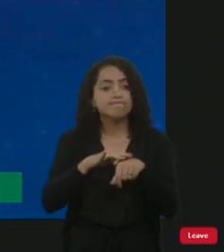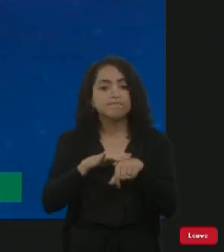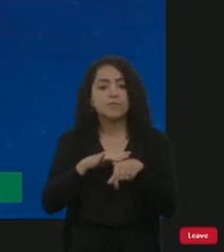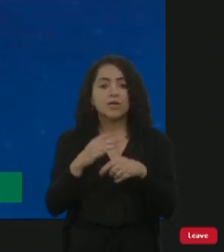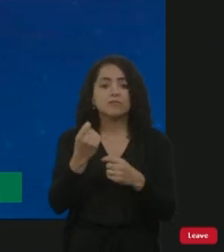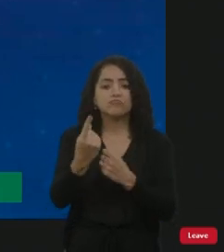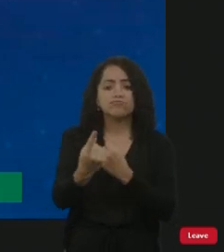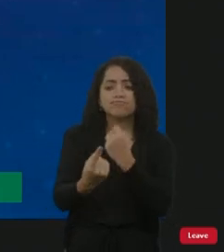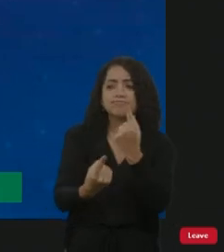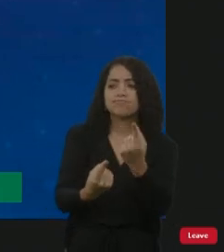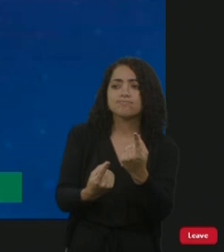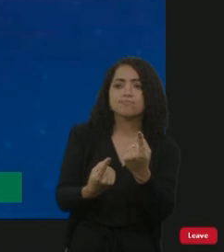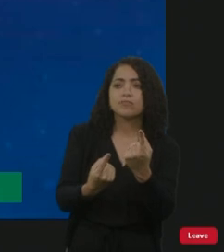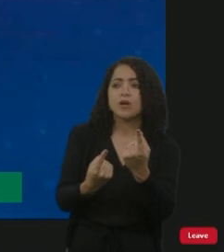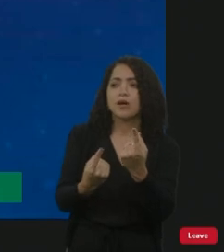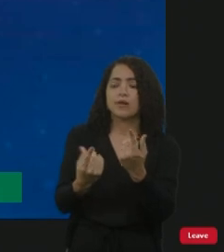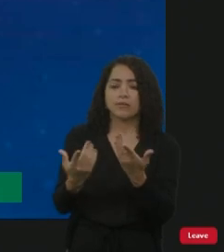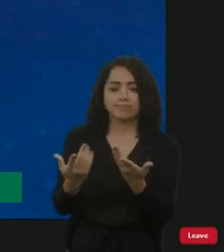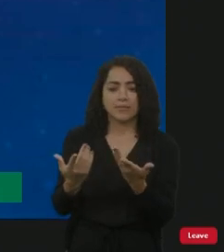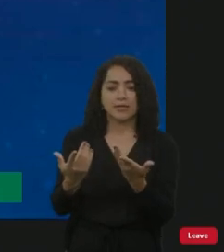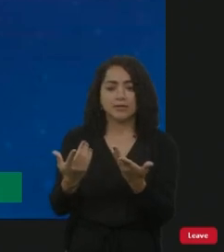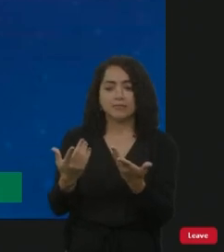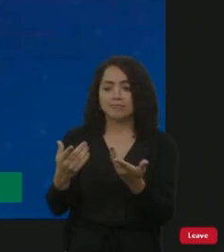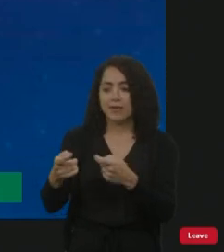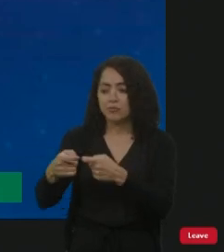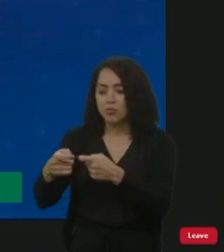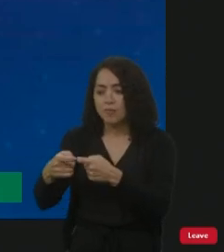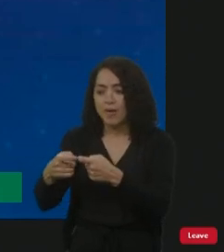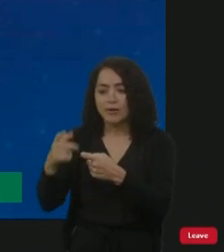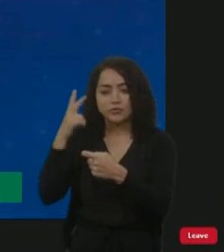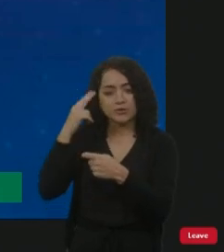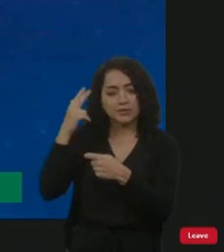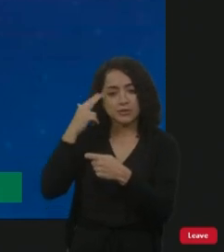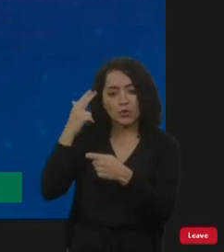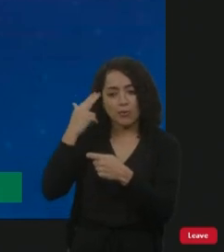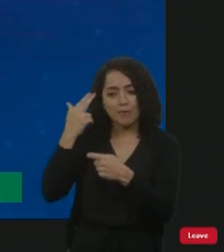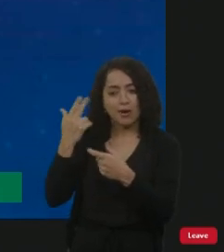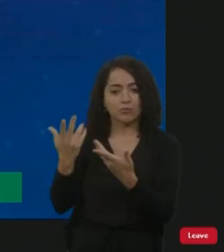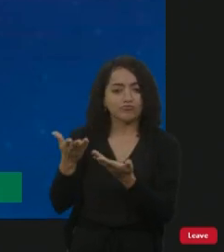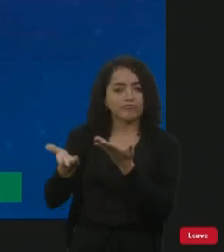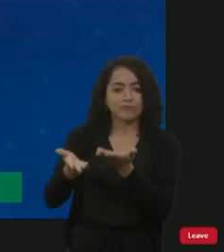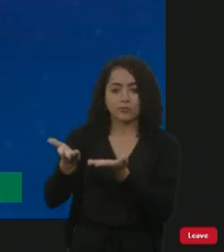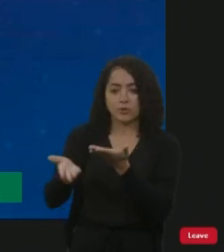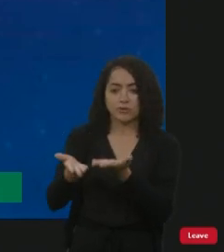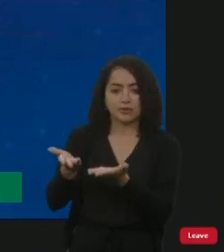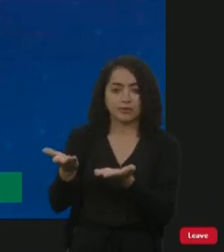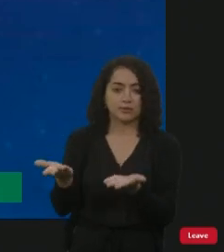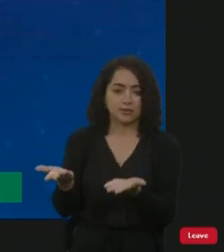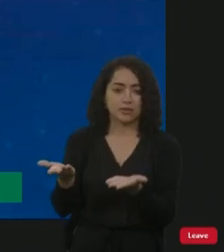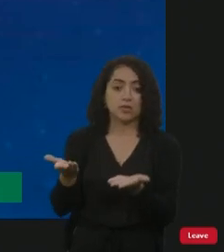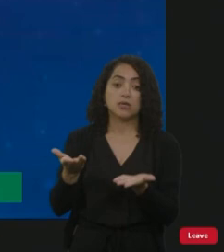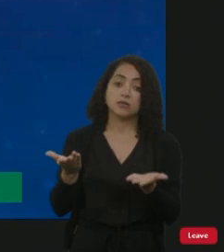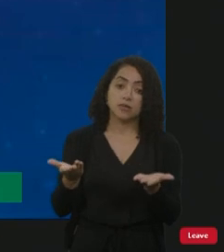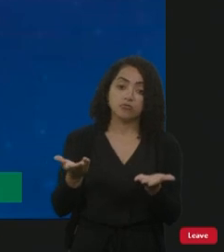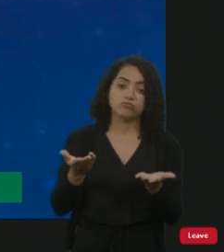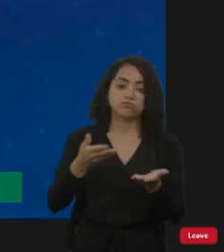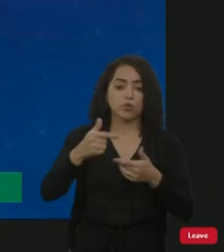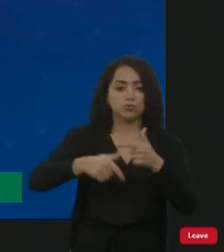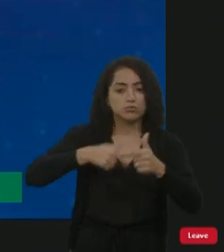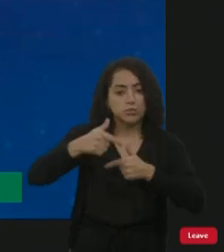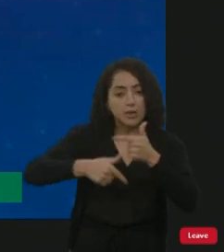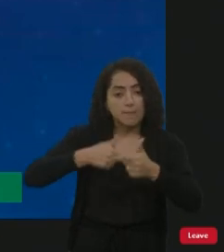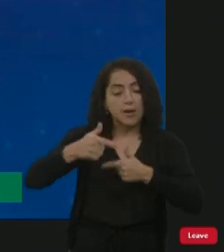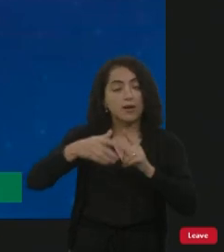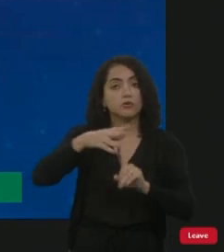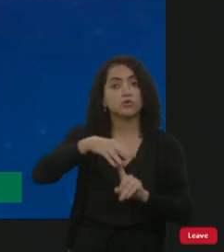cotidiano do médico generalista, né? Então, nós aqui, como serviço terciário, como serviço de referência, assim como